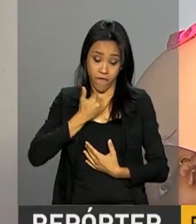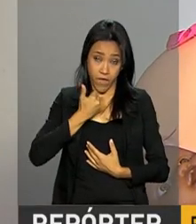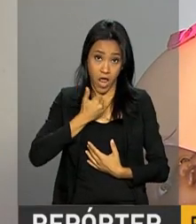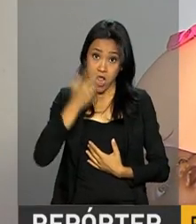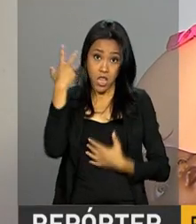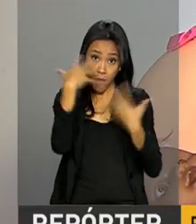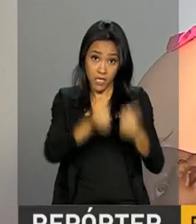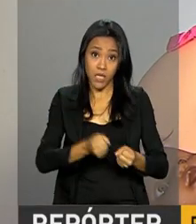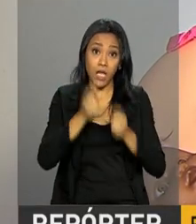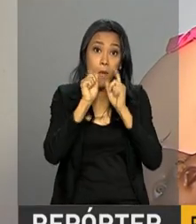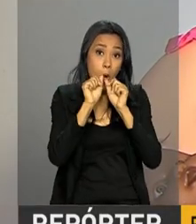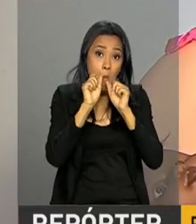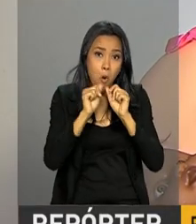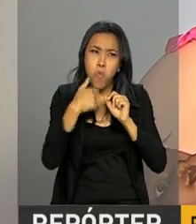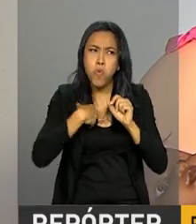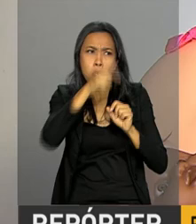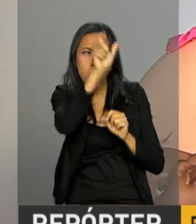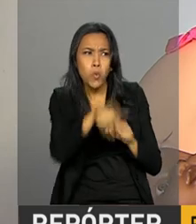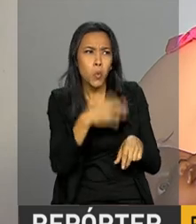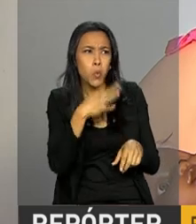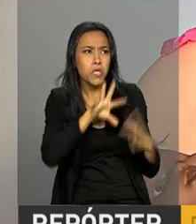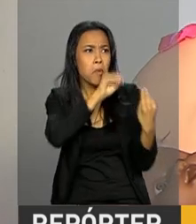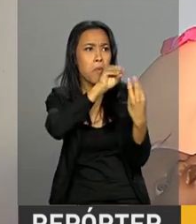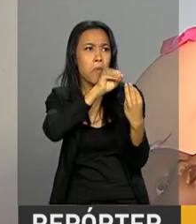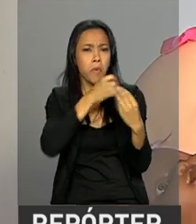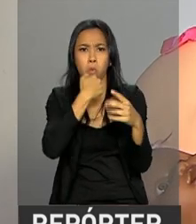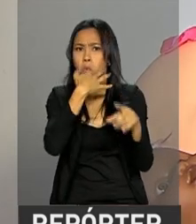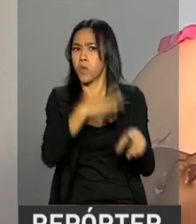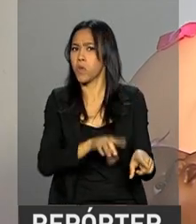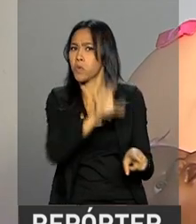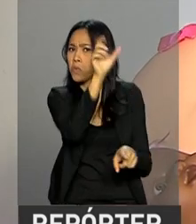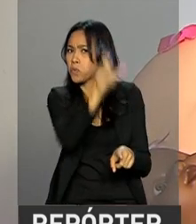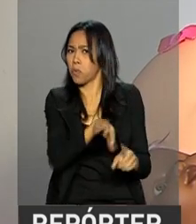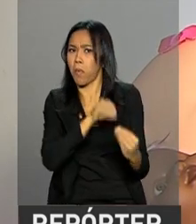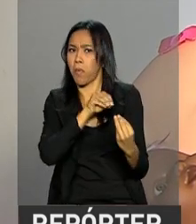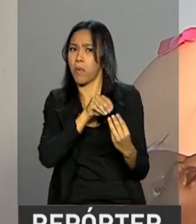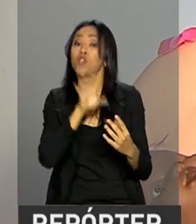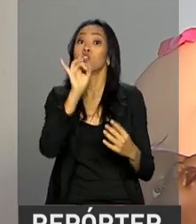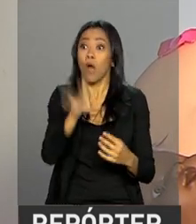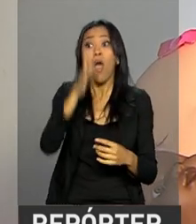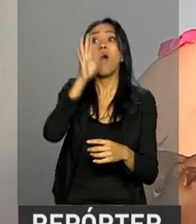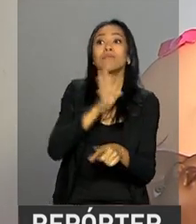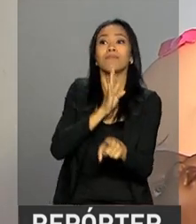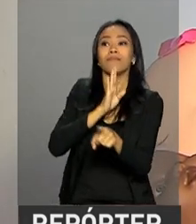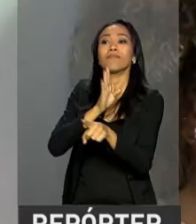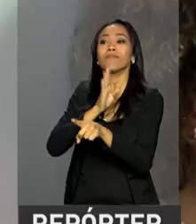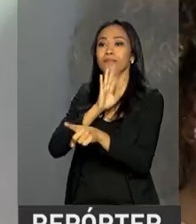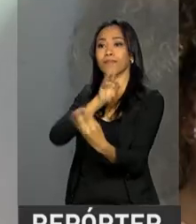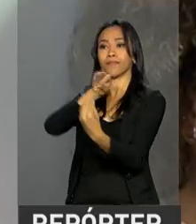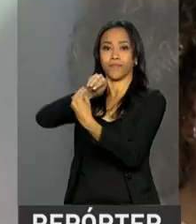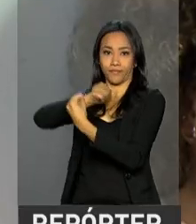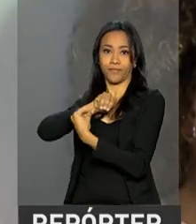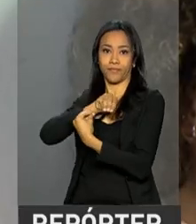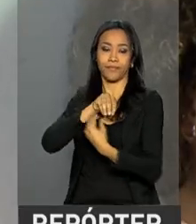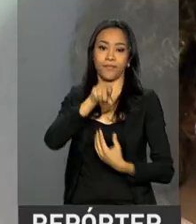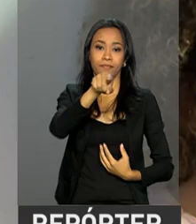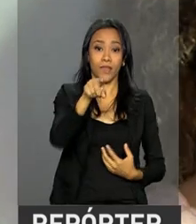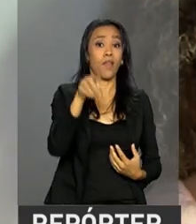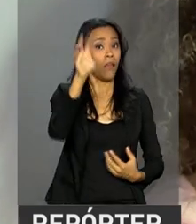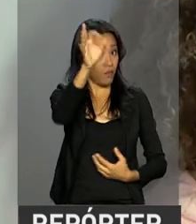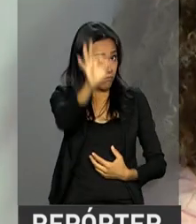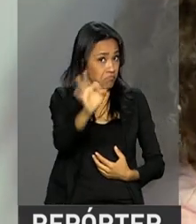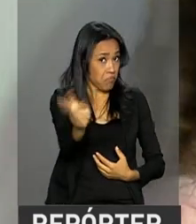aceitar dote de estranho conversar com estranhos socam klein eu conheci da escola ea tatiane não está